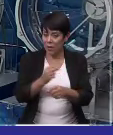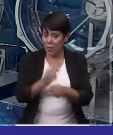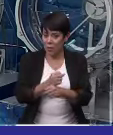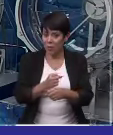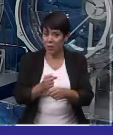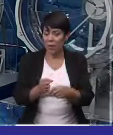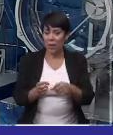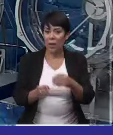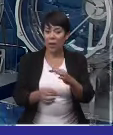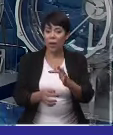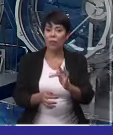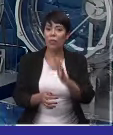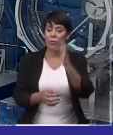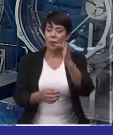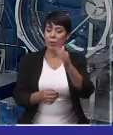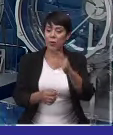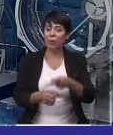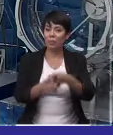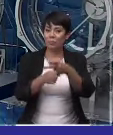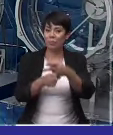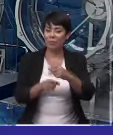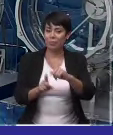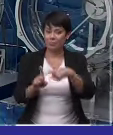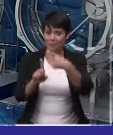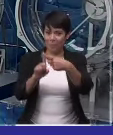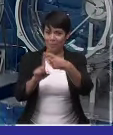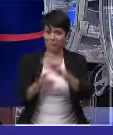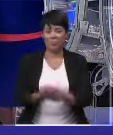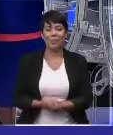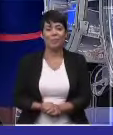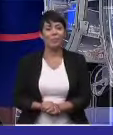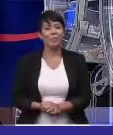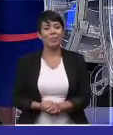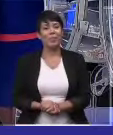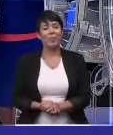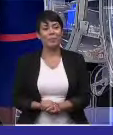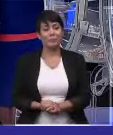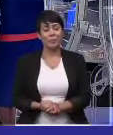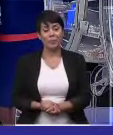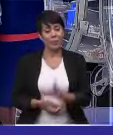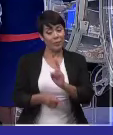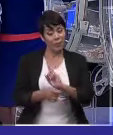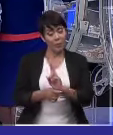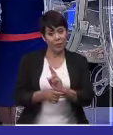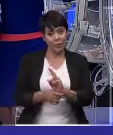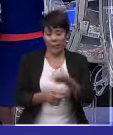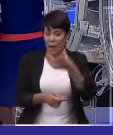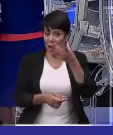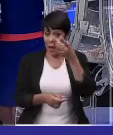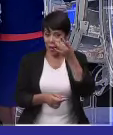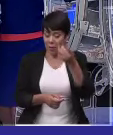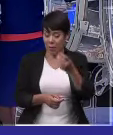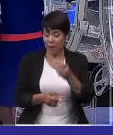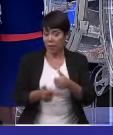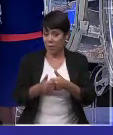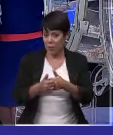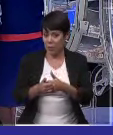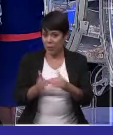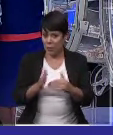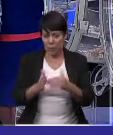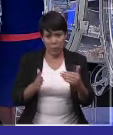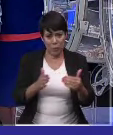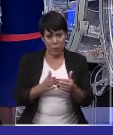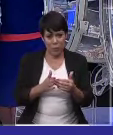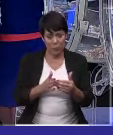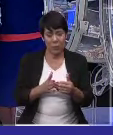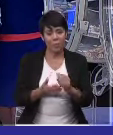ainda maior para o próximo sorteio. As nossas auditoras estão atentas aqui, conferindo cada detalhe deste sorteio. Josefa de